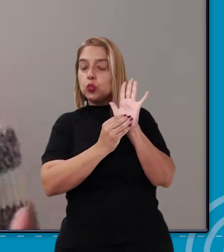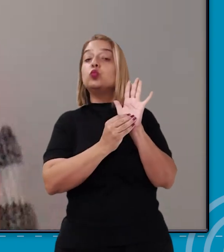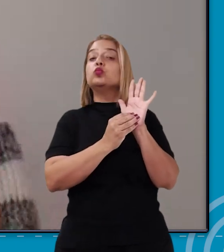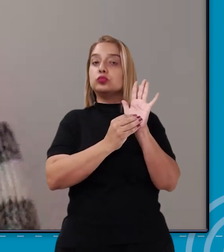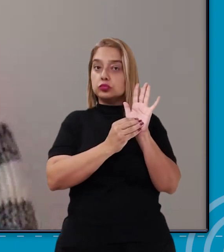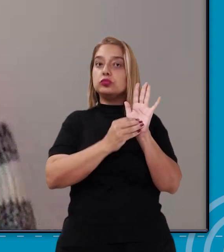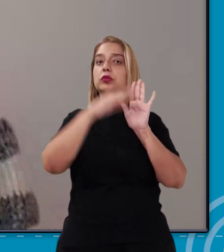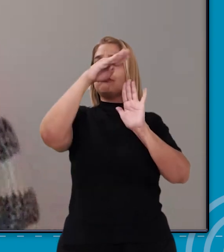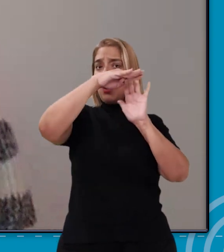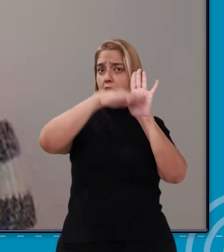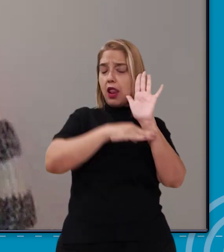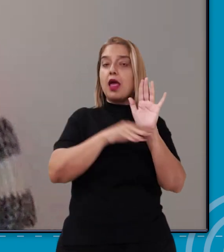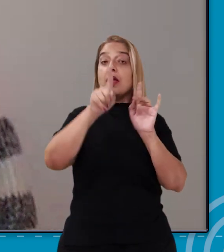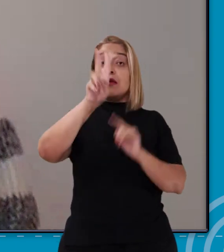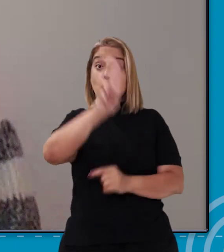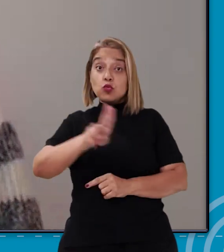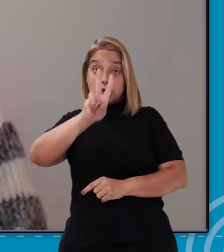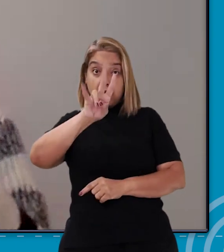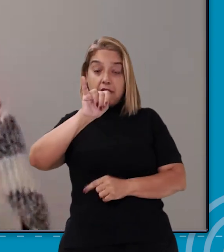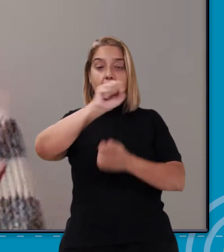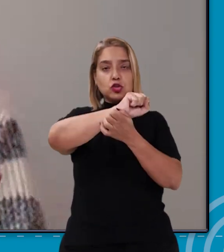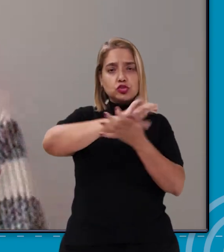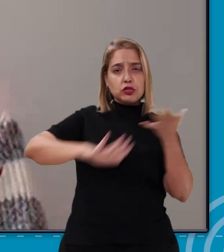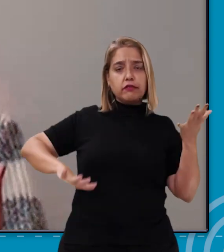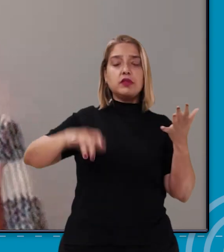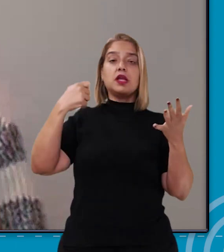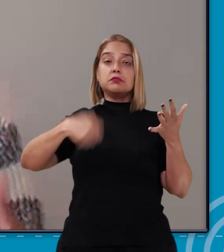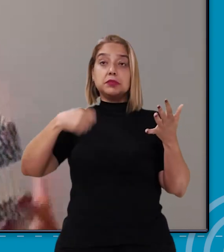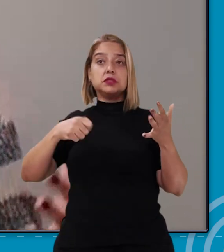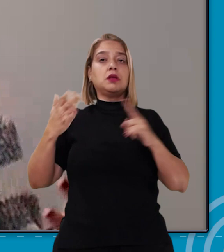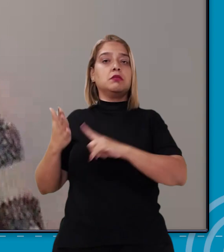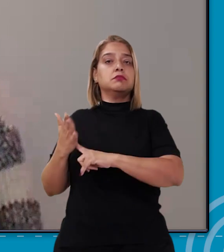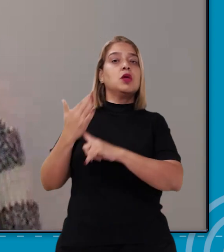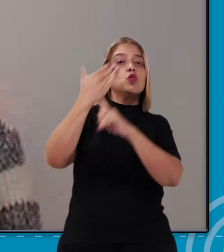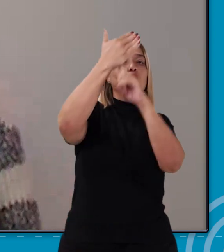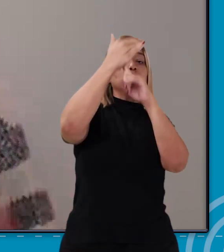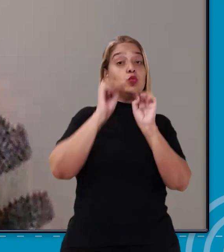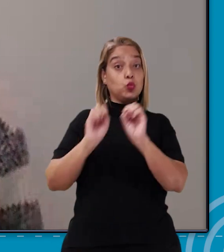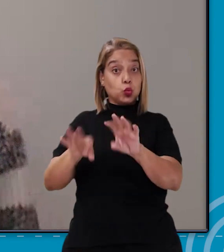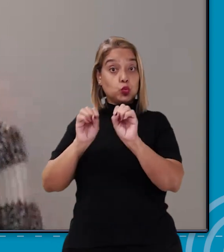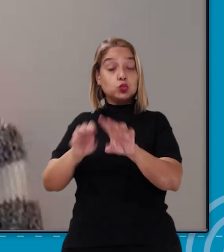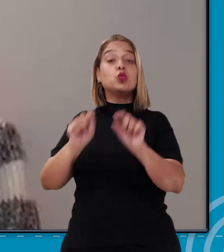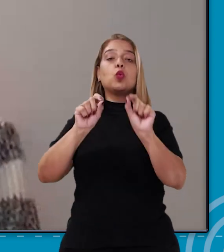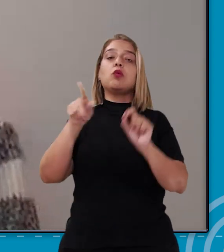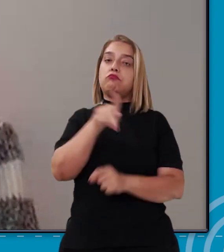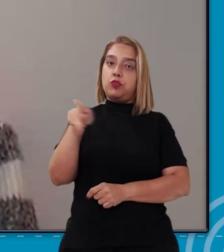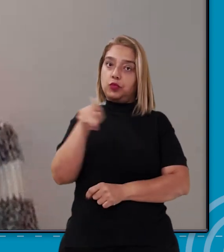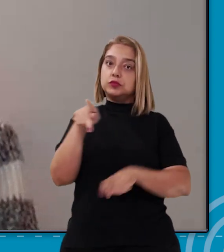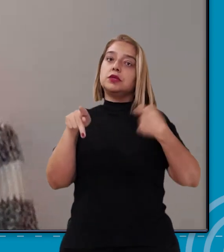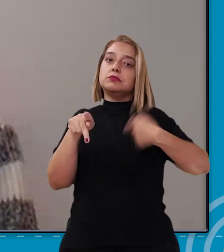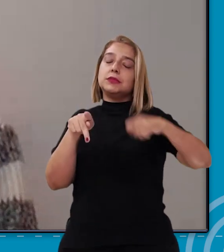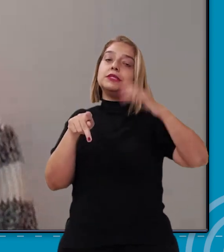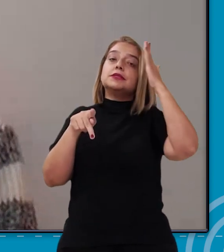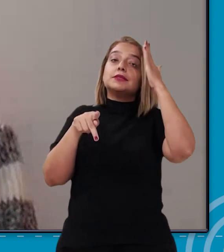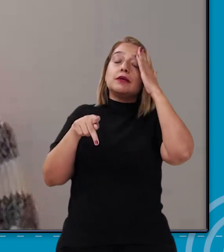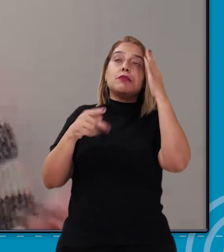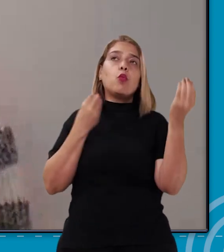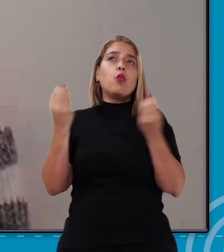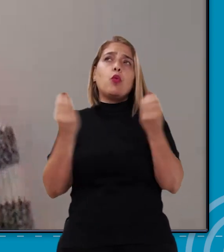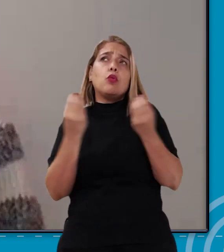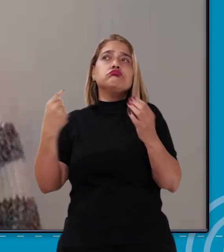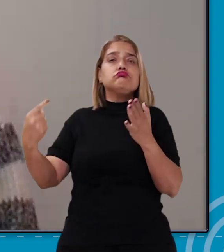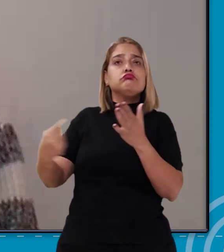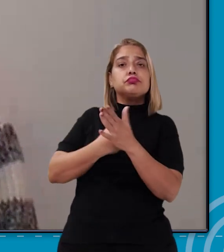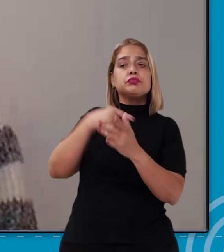e também na pertinência. Então, na hora de usar atividades que evoquem o recurso de tecnologias educacionais,